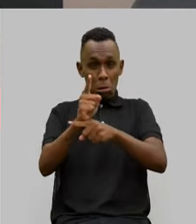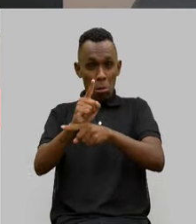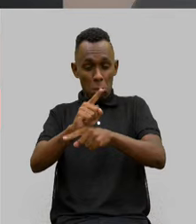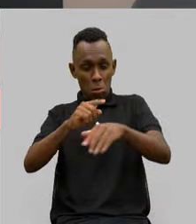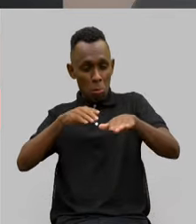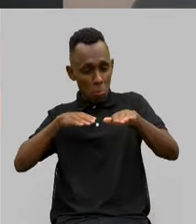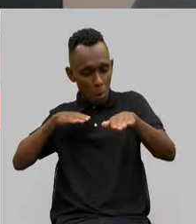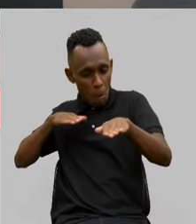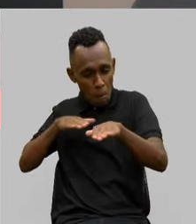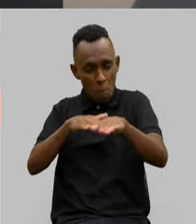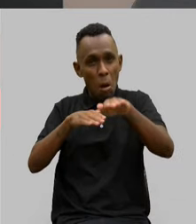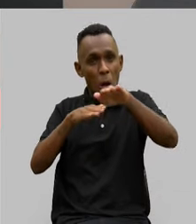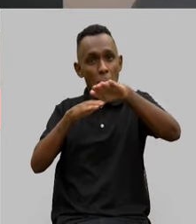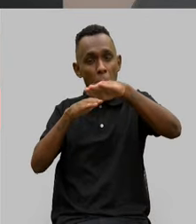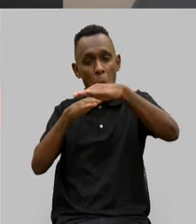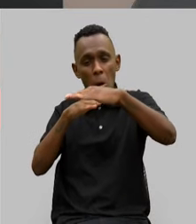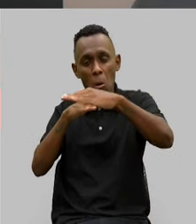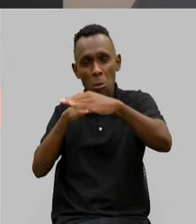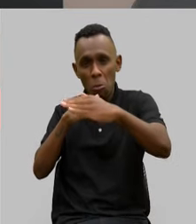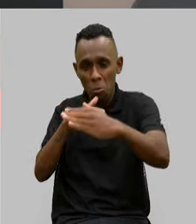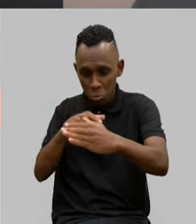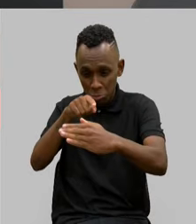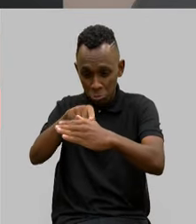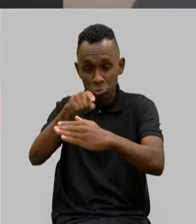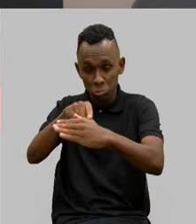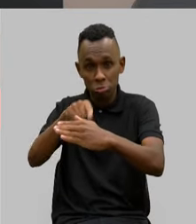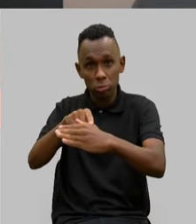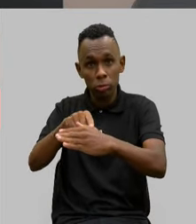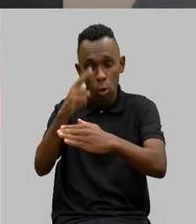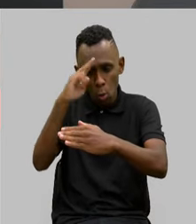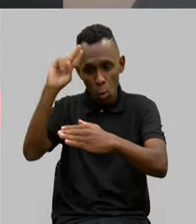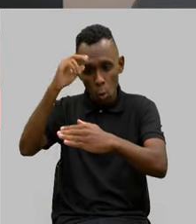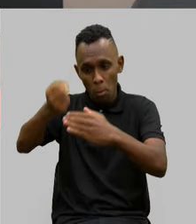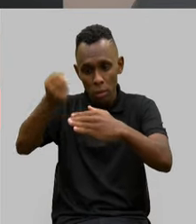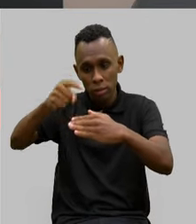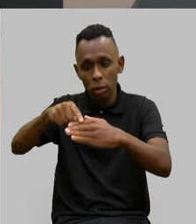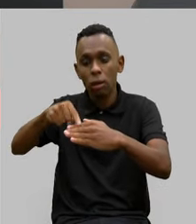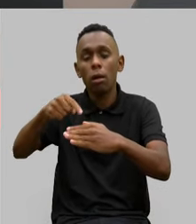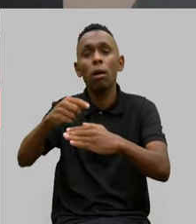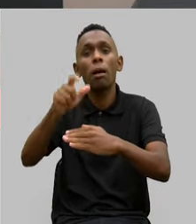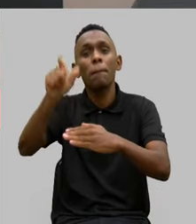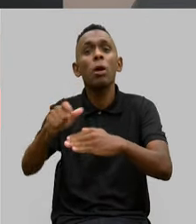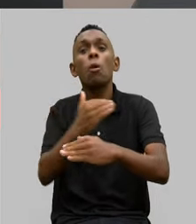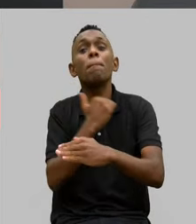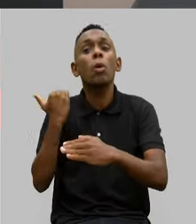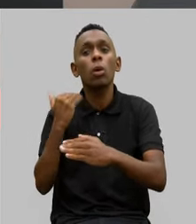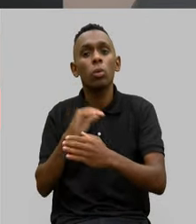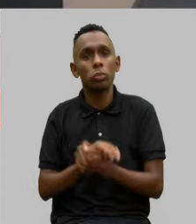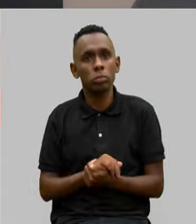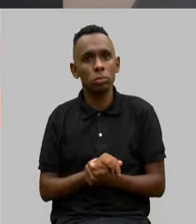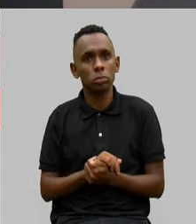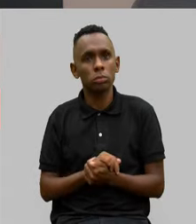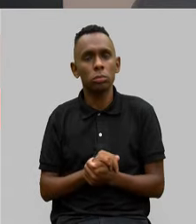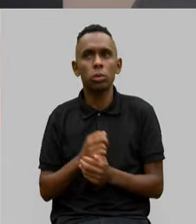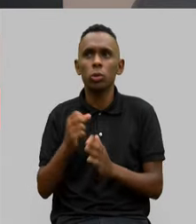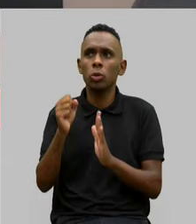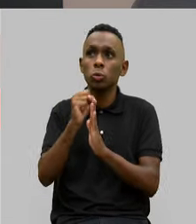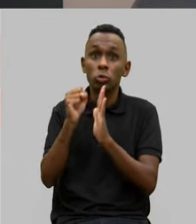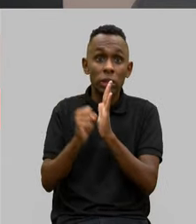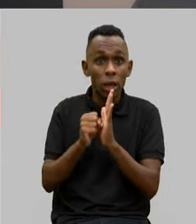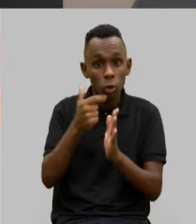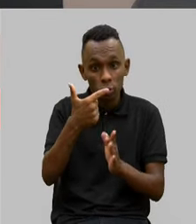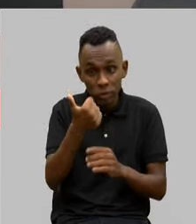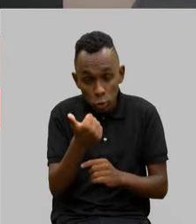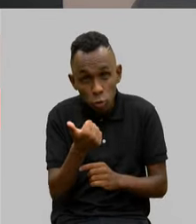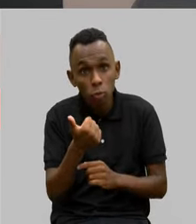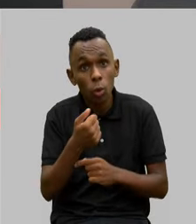traseira de um carro de motorista de aplicativo que morreu e aí no século XX nós